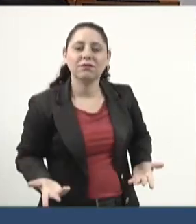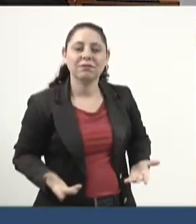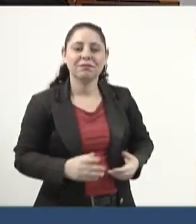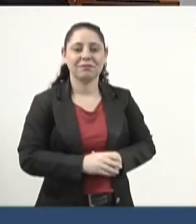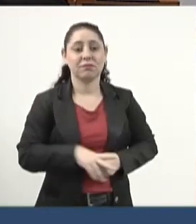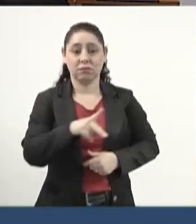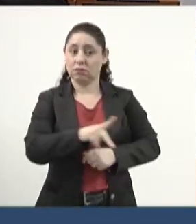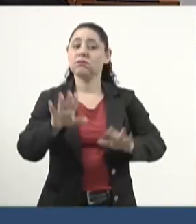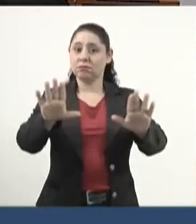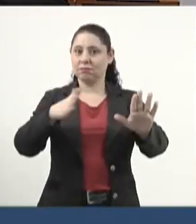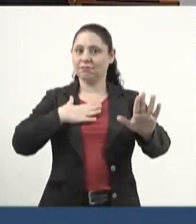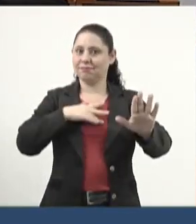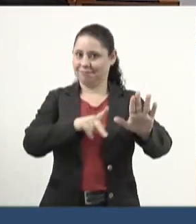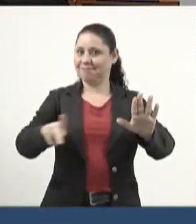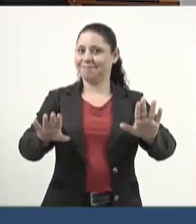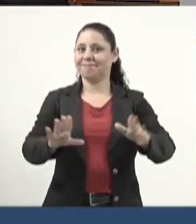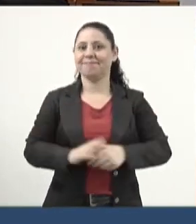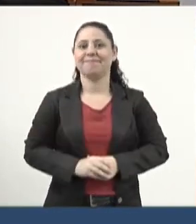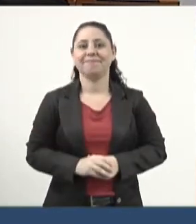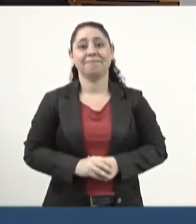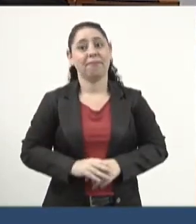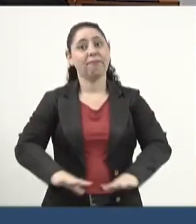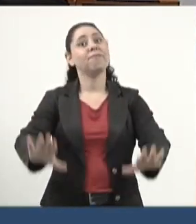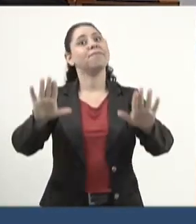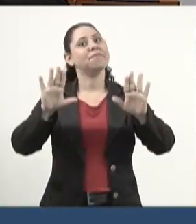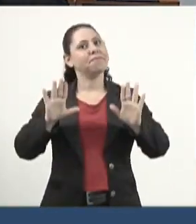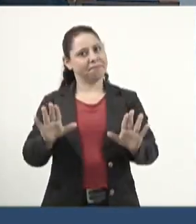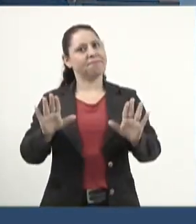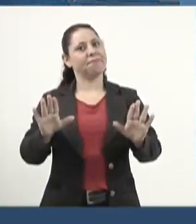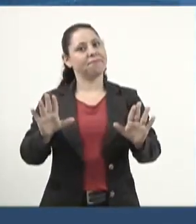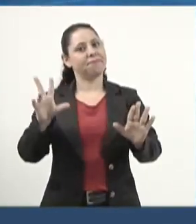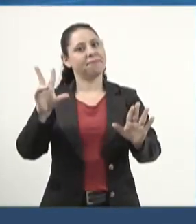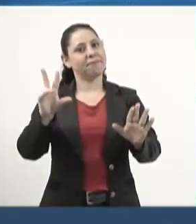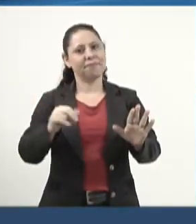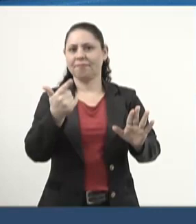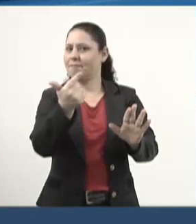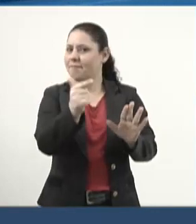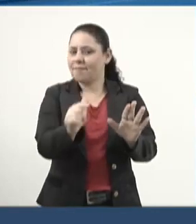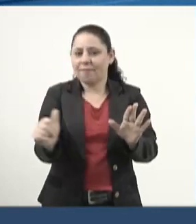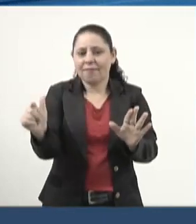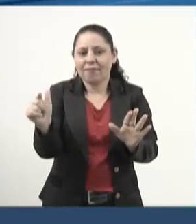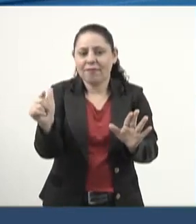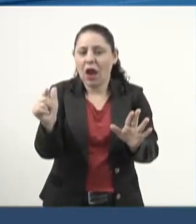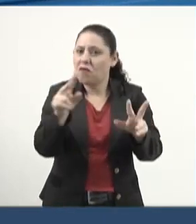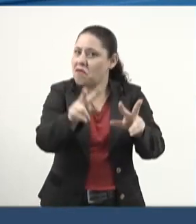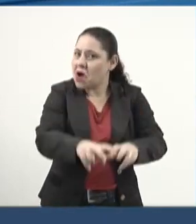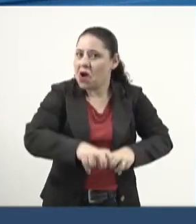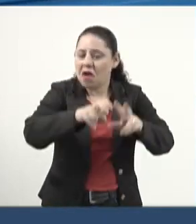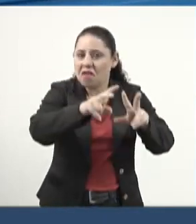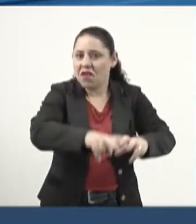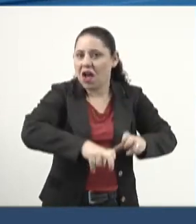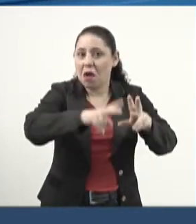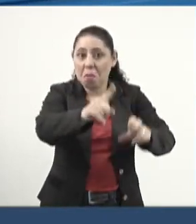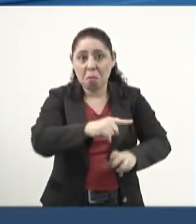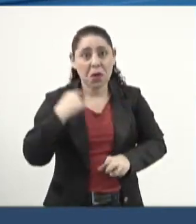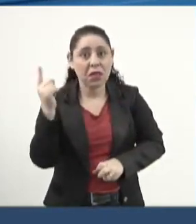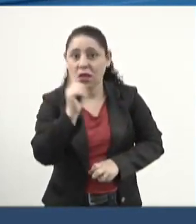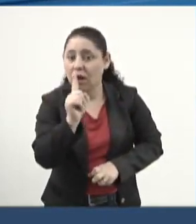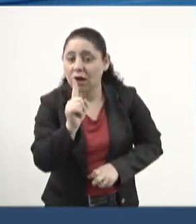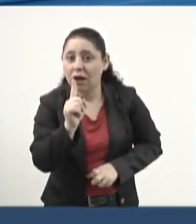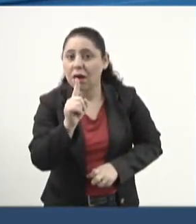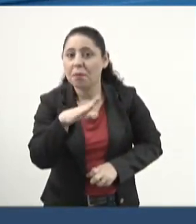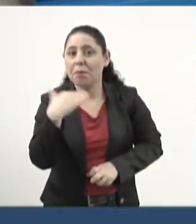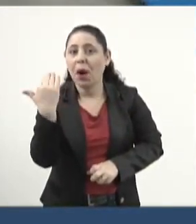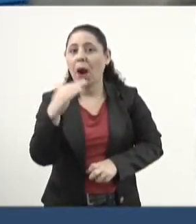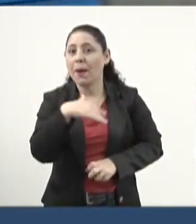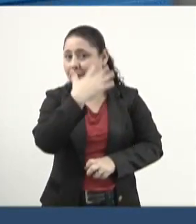Senhor presidente, pela ordem. Aliás, não tem nenhum fazendeiro lá que morreu. Quem morreu lá